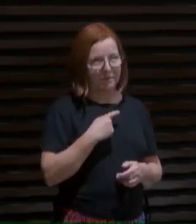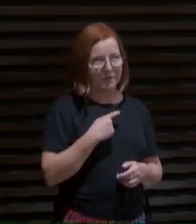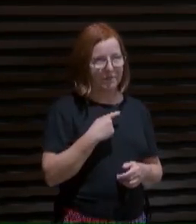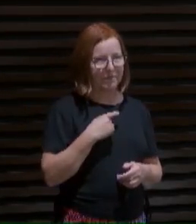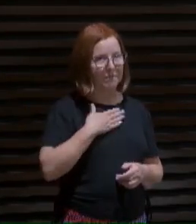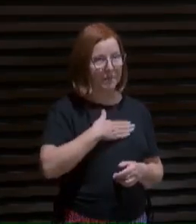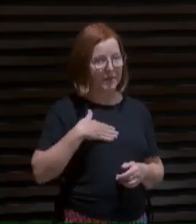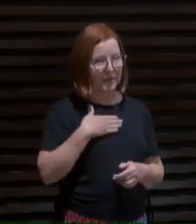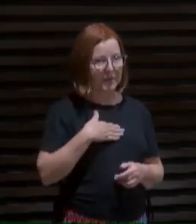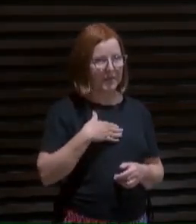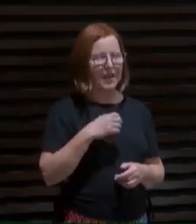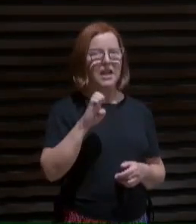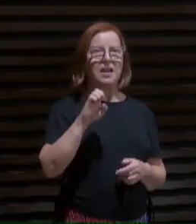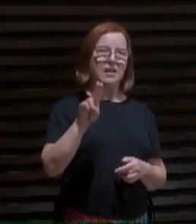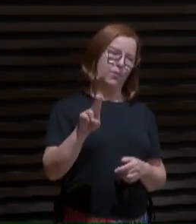prazer sou eu.